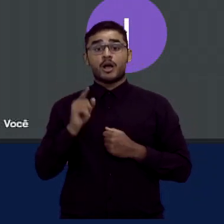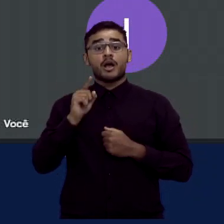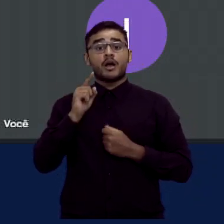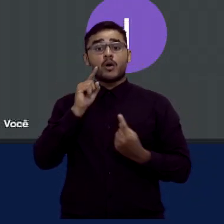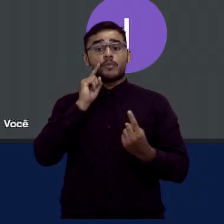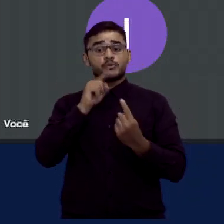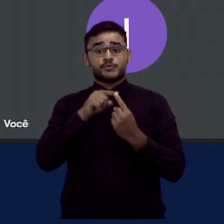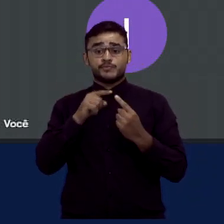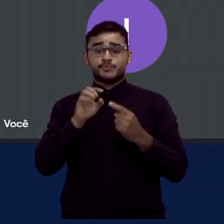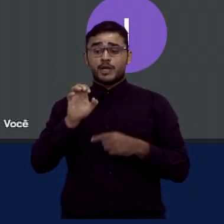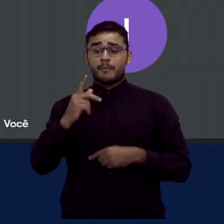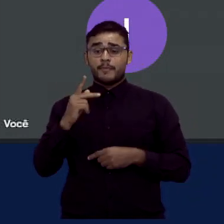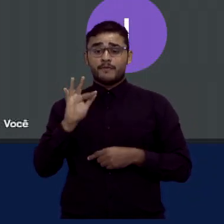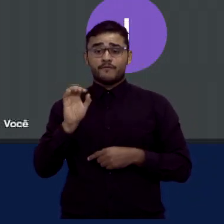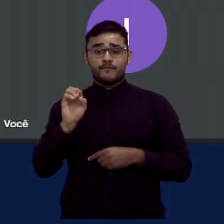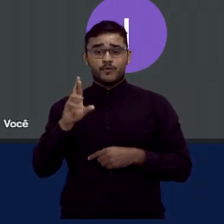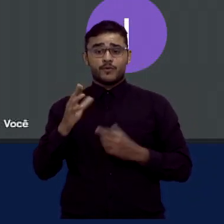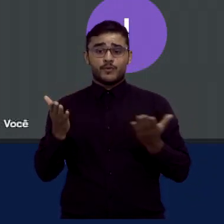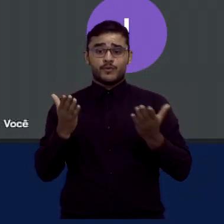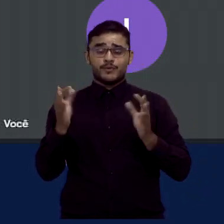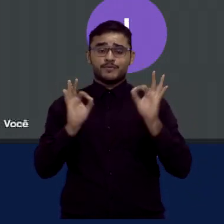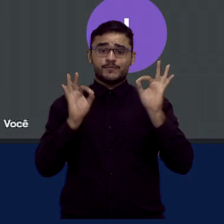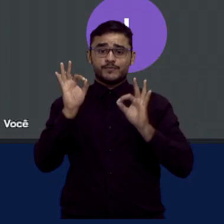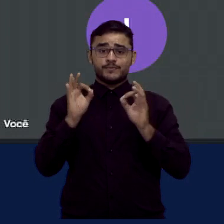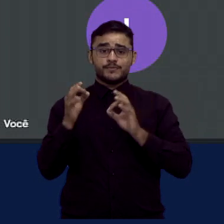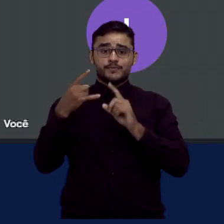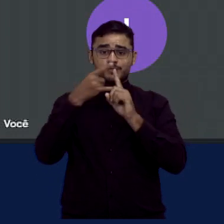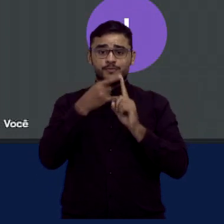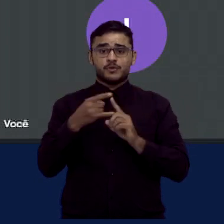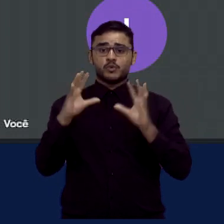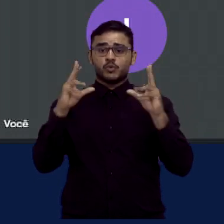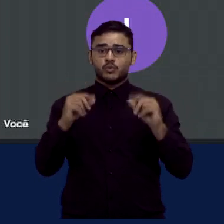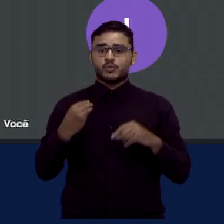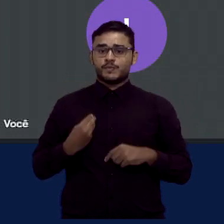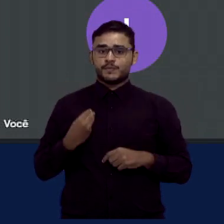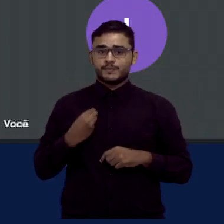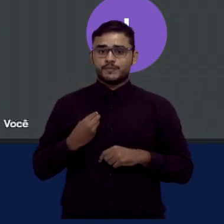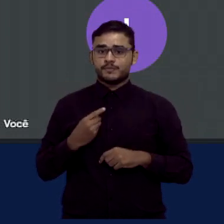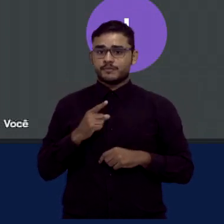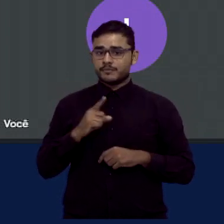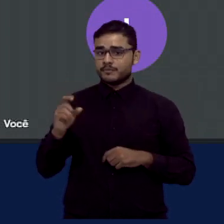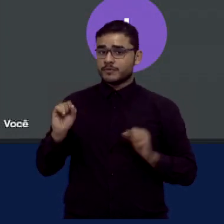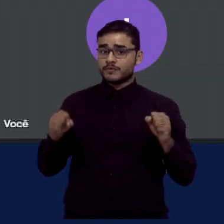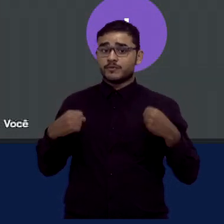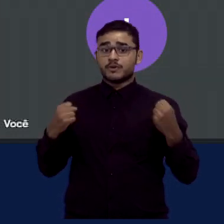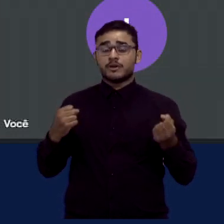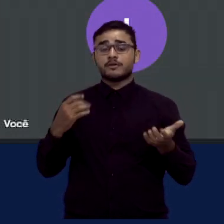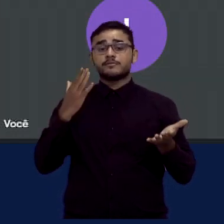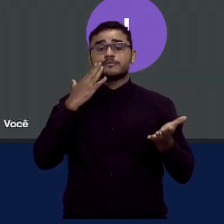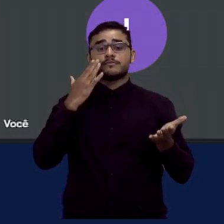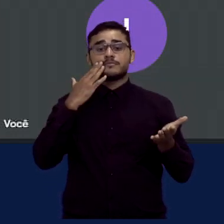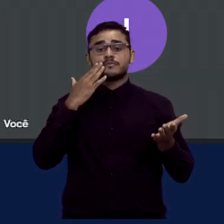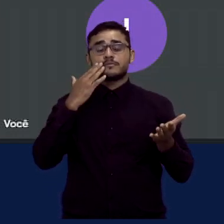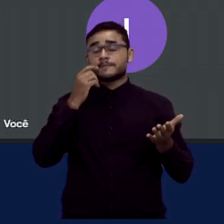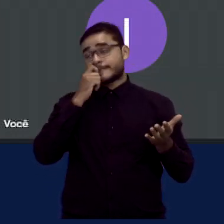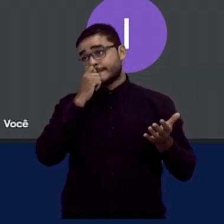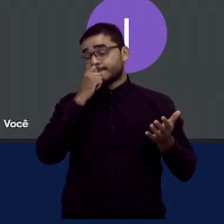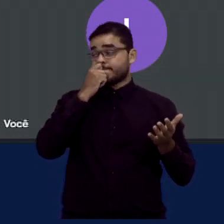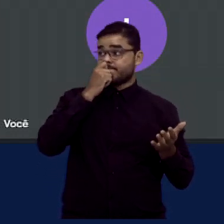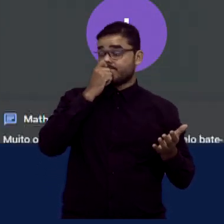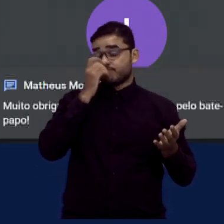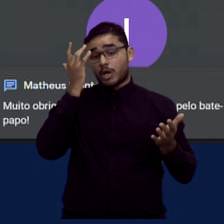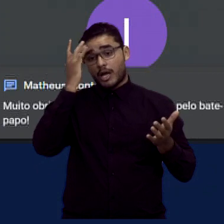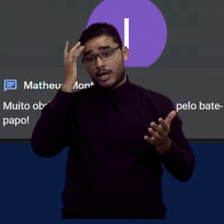também foi excelente, maravilhosa. Agradeço muito a presença de todos. O pessoal aqui está super empolgado, Luiz, inclusive com a possibilidade, né,